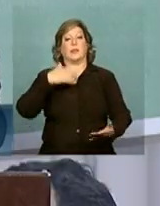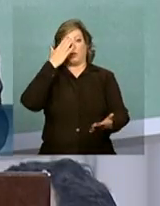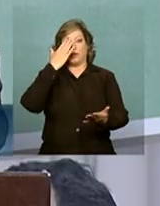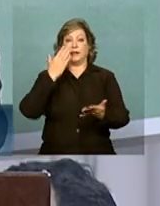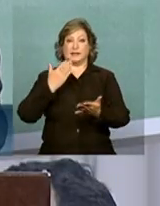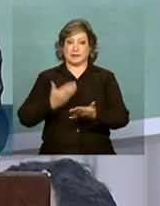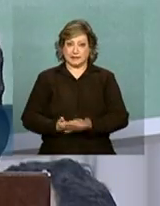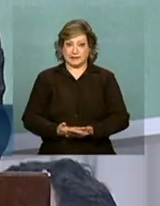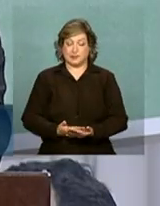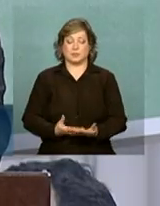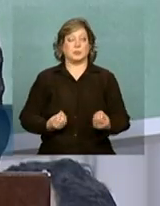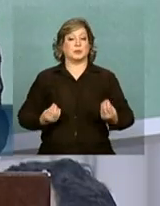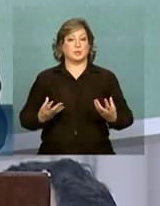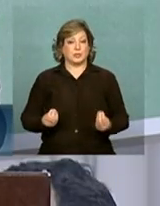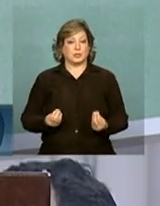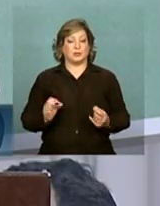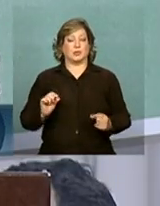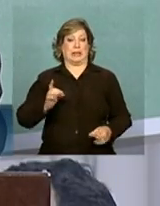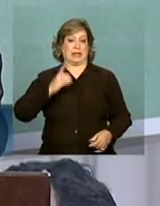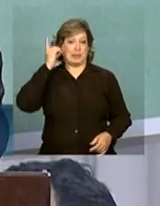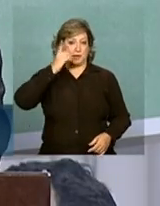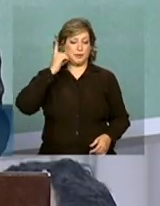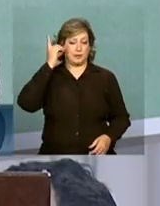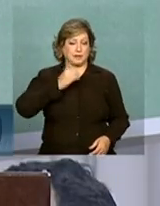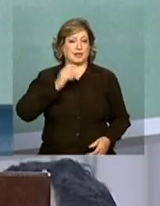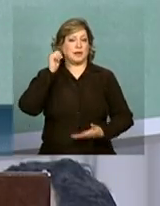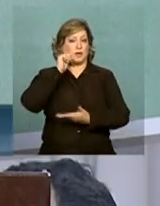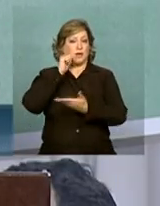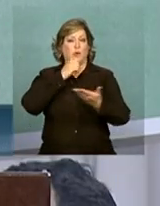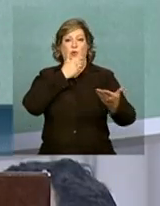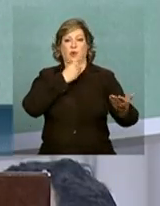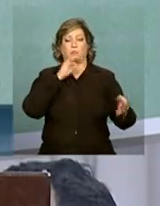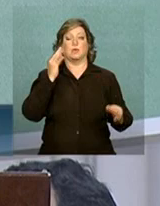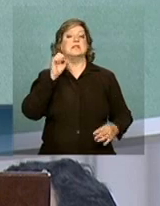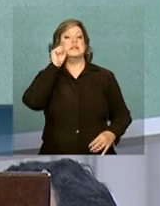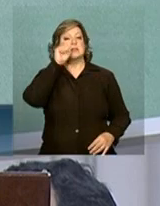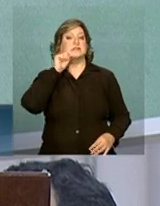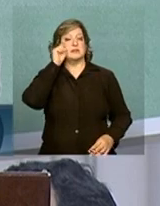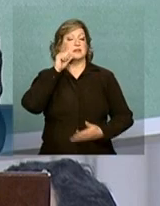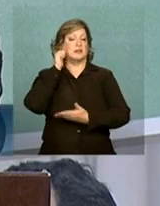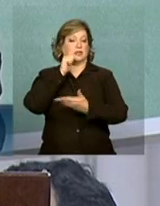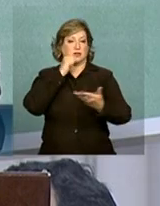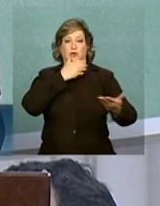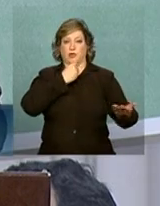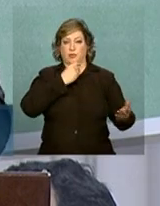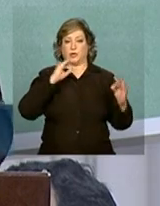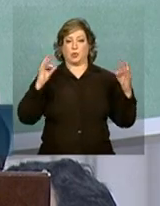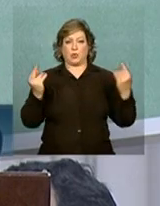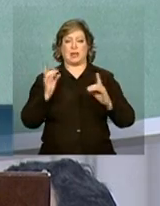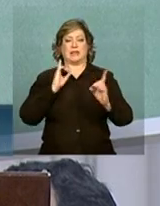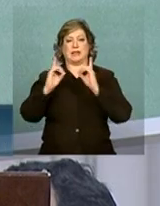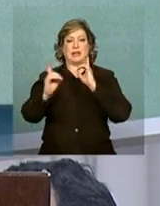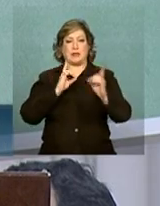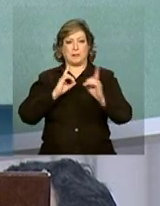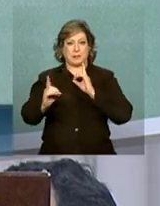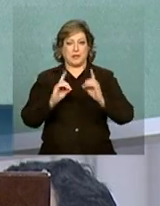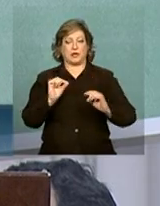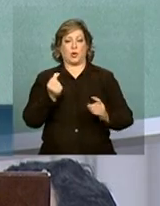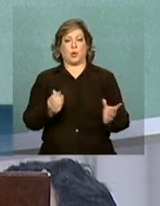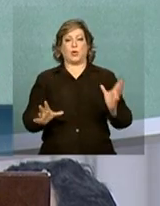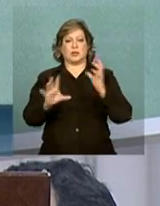Acredito muito que os deputados, as deputadas, os senadores e senadoras, no debate do orçamento